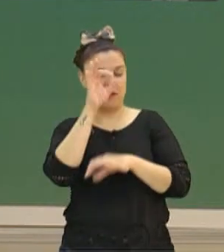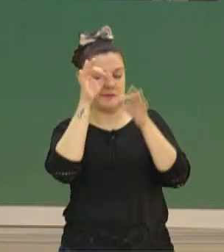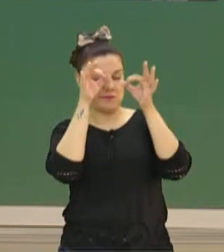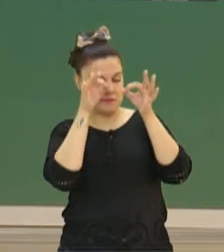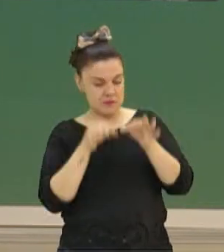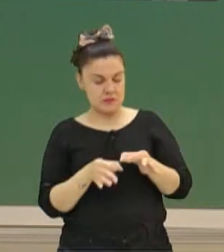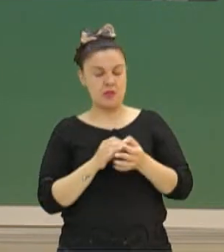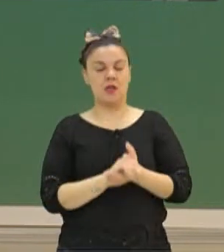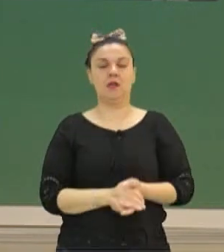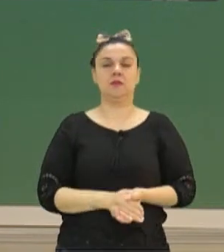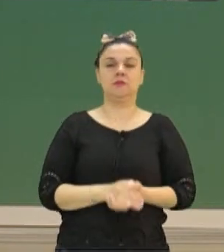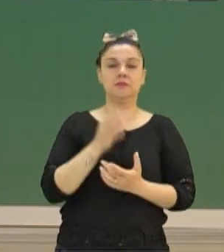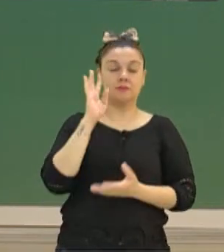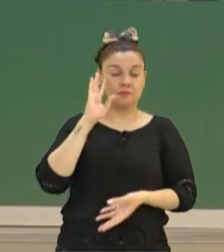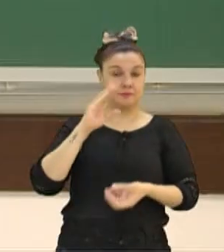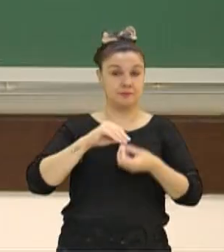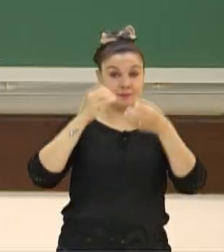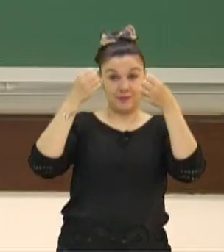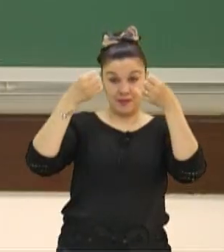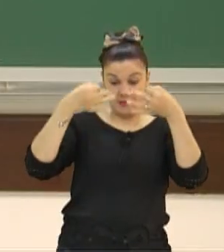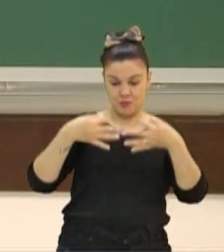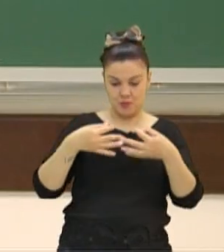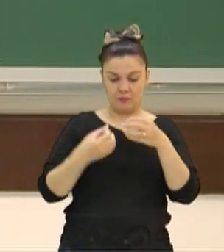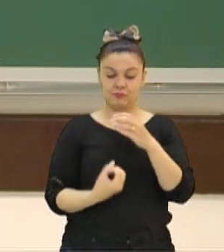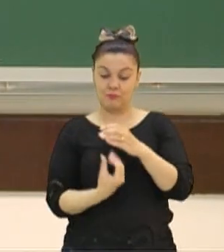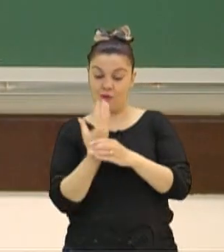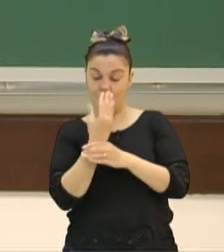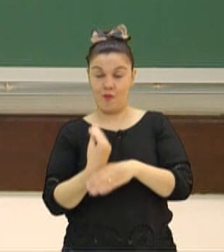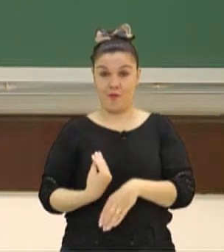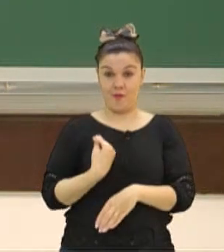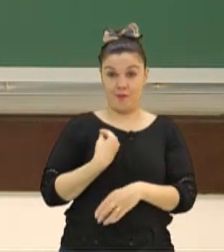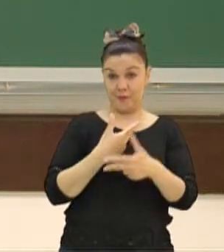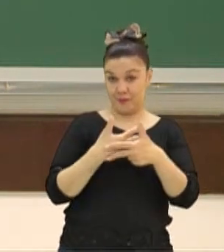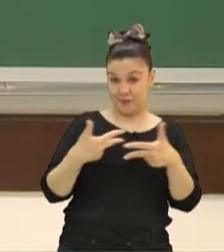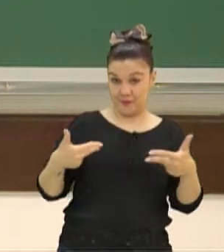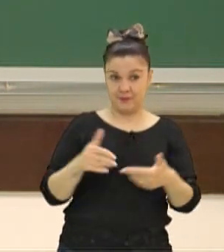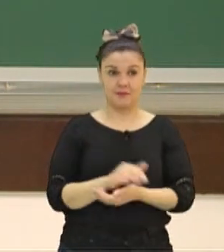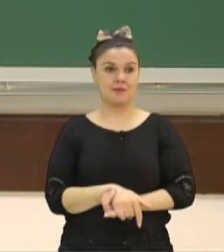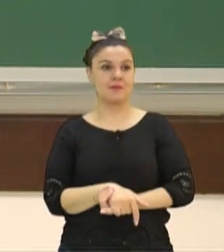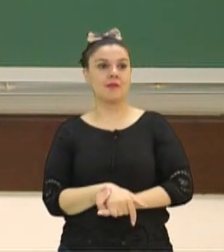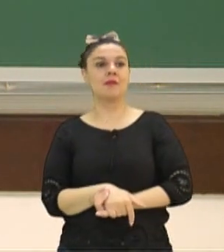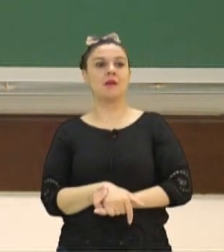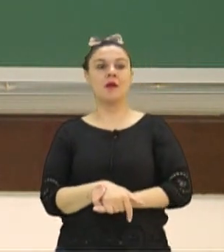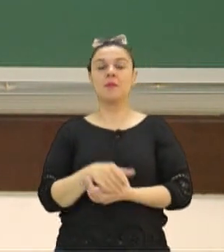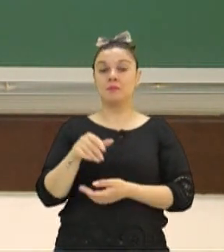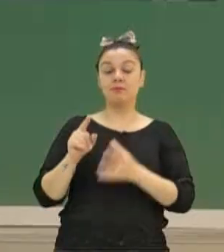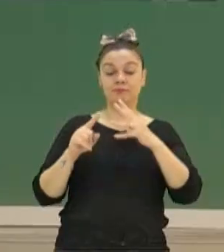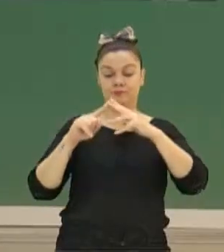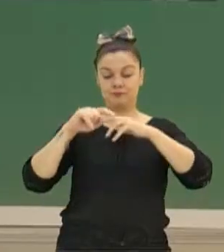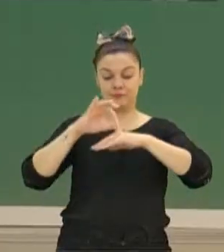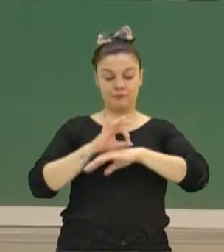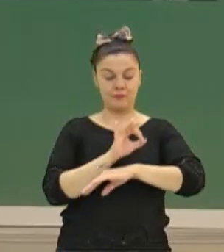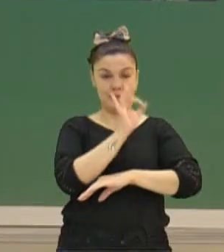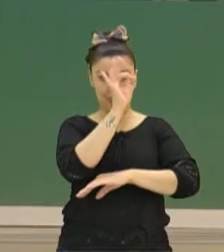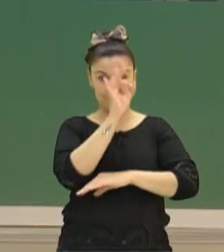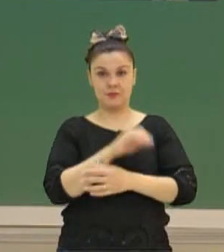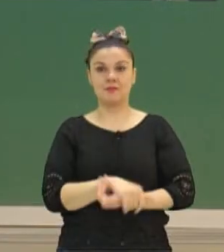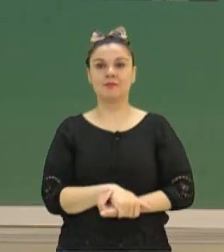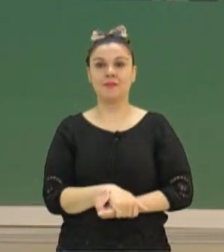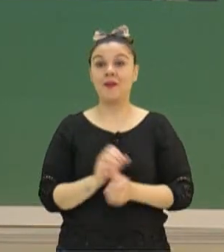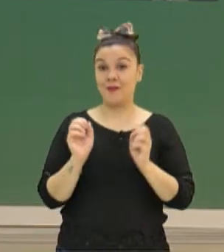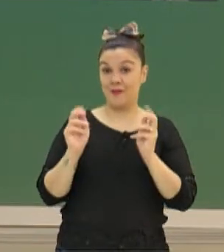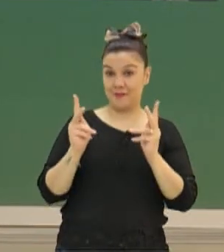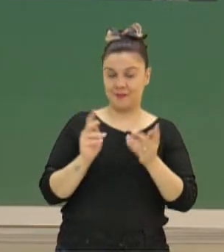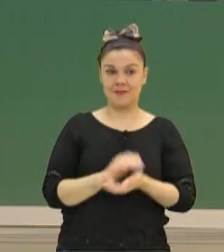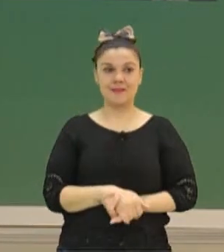para explicar esse tipo de origem das coisas, origem da vida, é a biogênese.